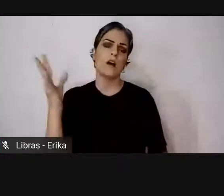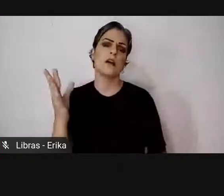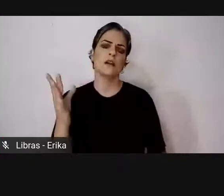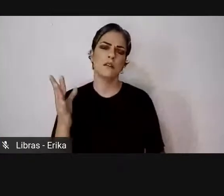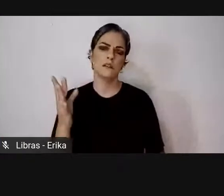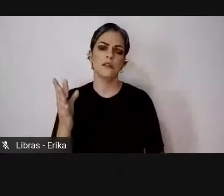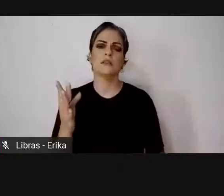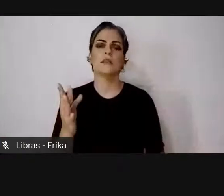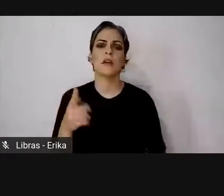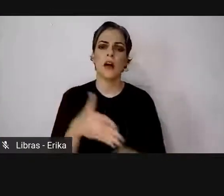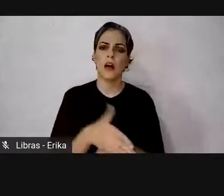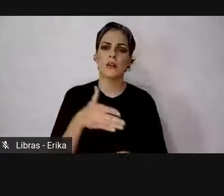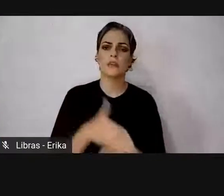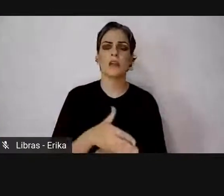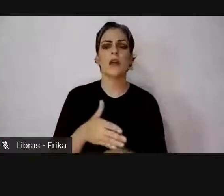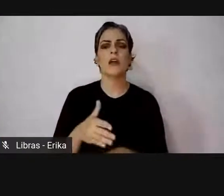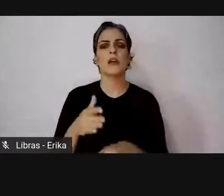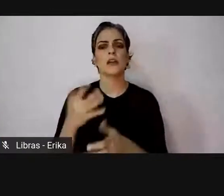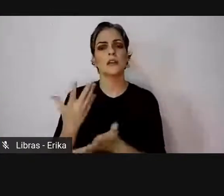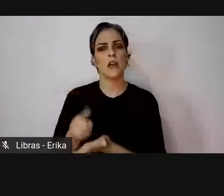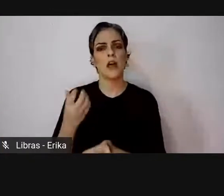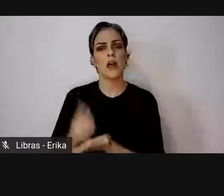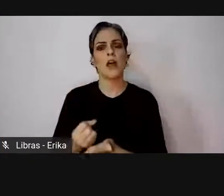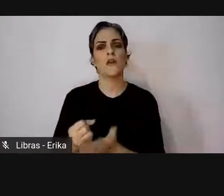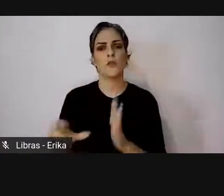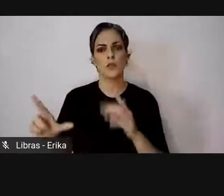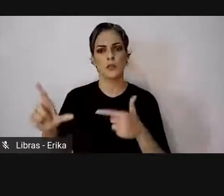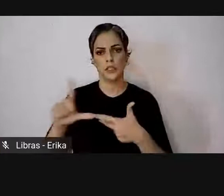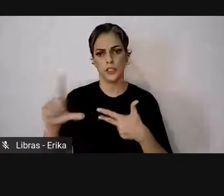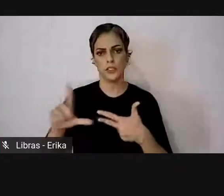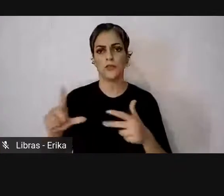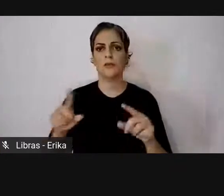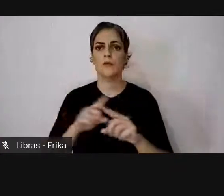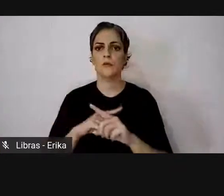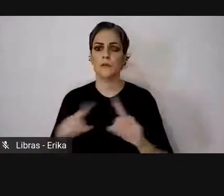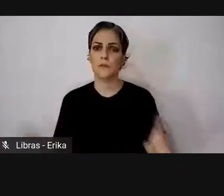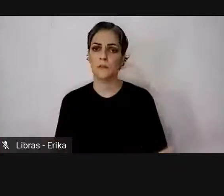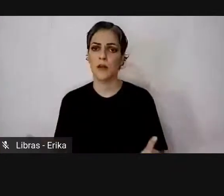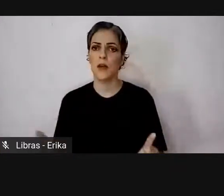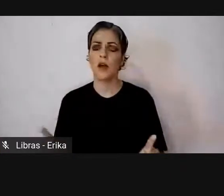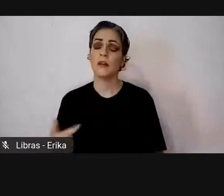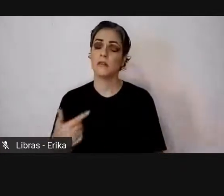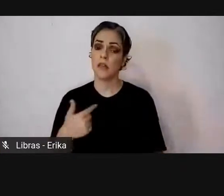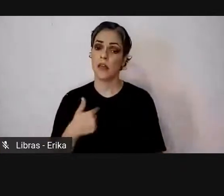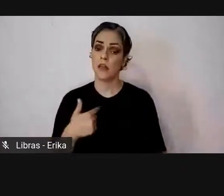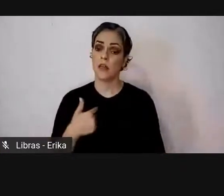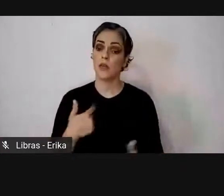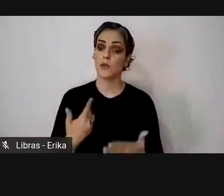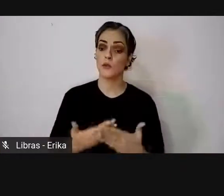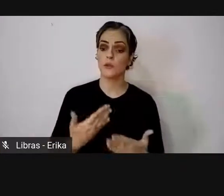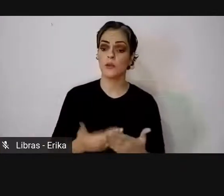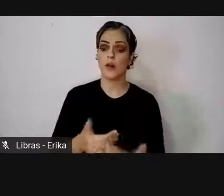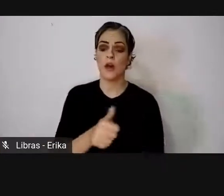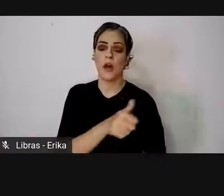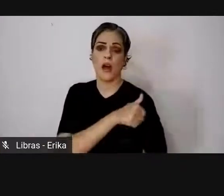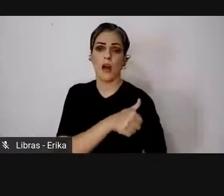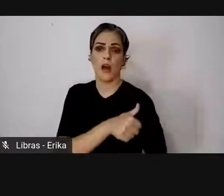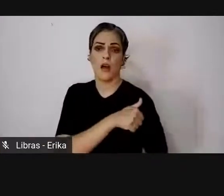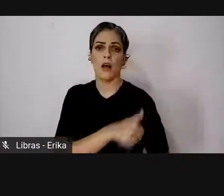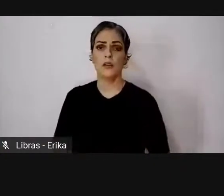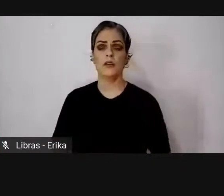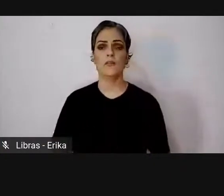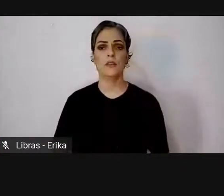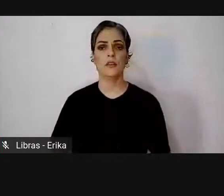Contudo, enquanto aluno, né, eu comecei a ver que a dificuldade de alguns